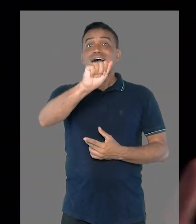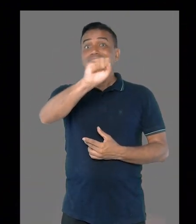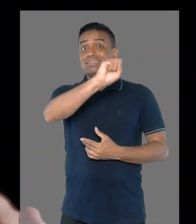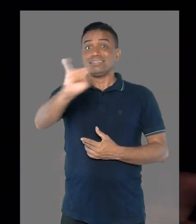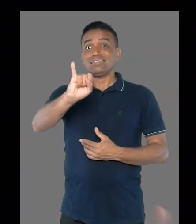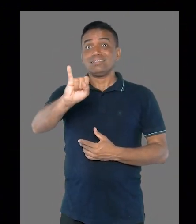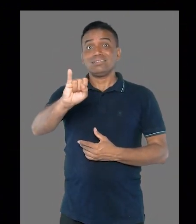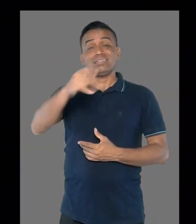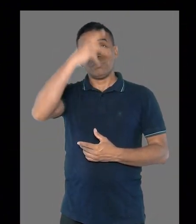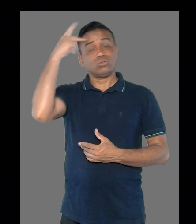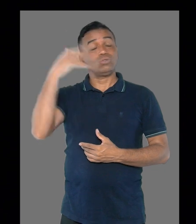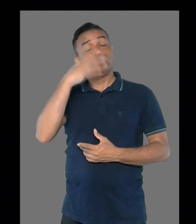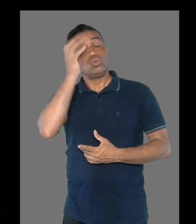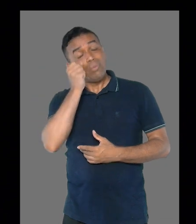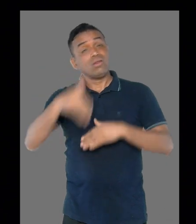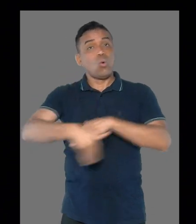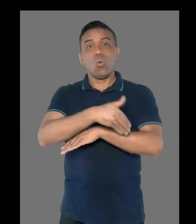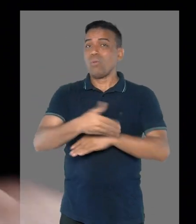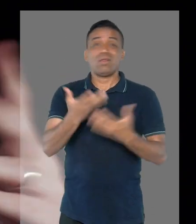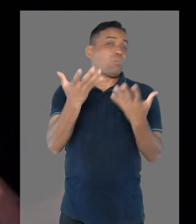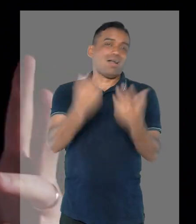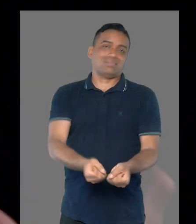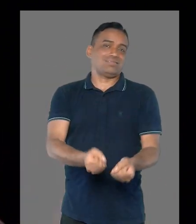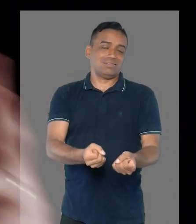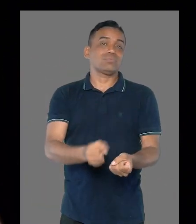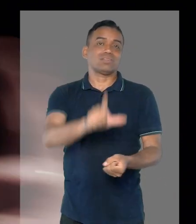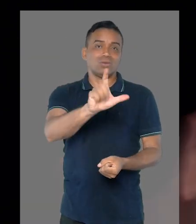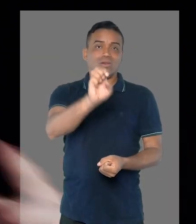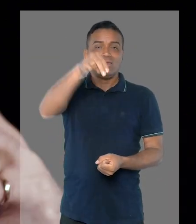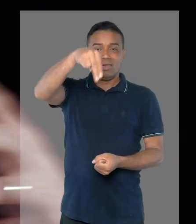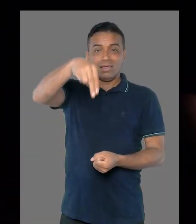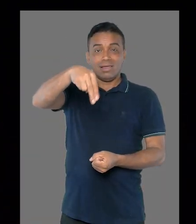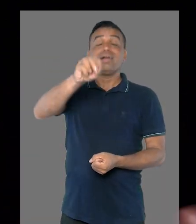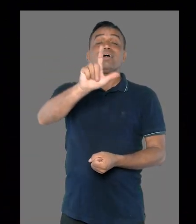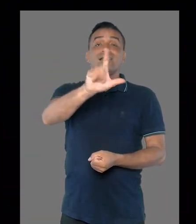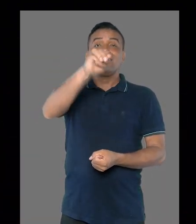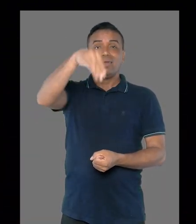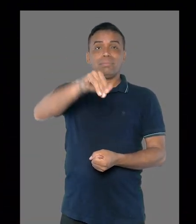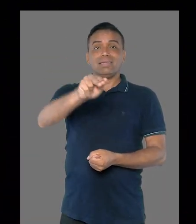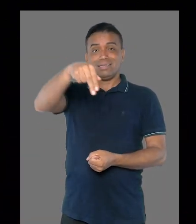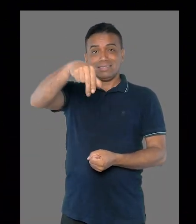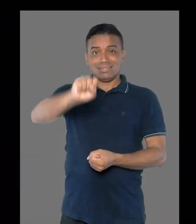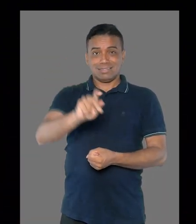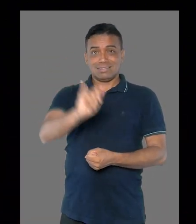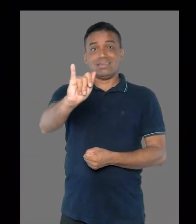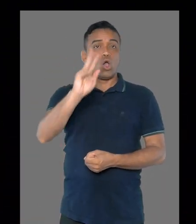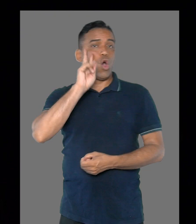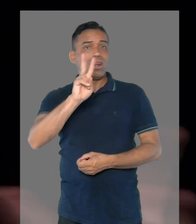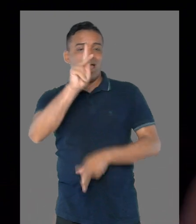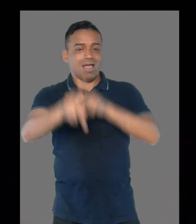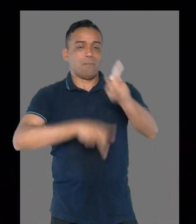que é a sua legenda, mas isso é inaceitável. Né? Eu acho que o Leminski tem um pouco essa consciência também de olhar para as pessoas, assim, sabe? De